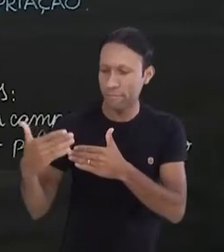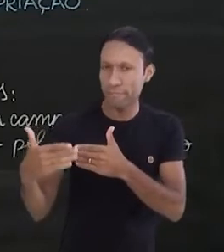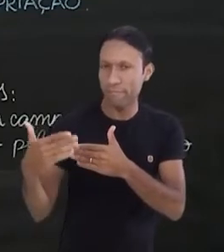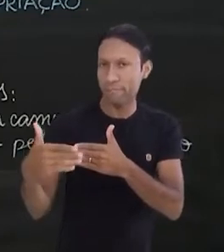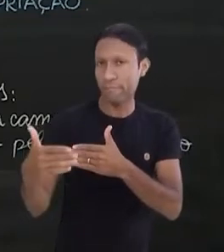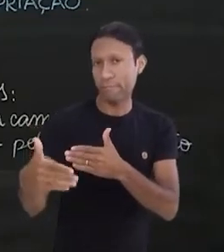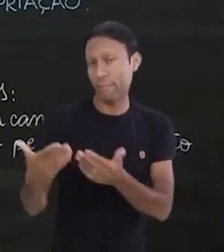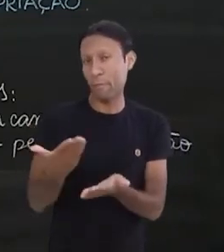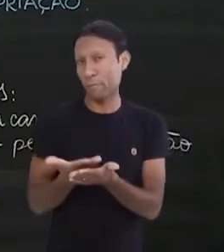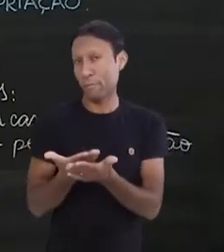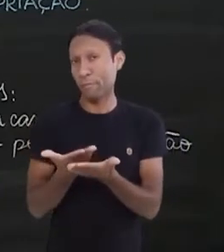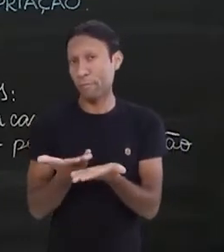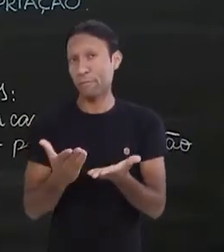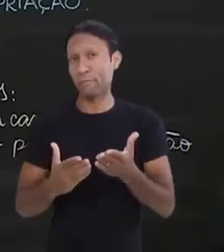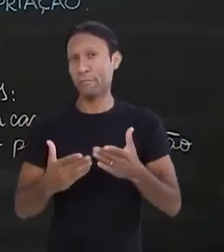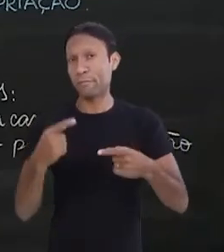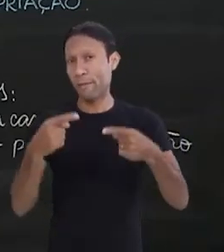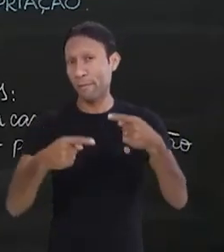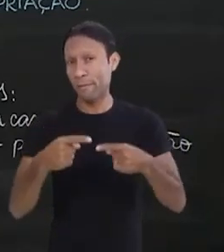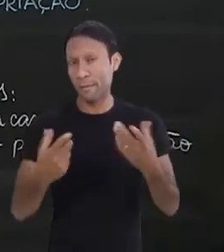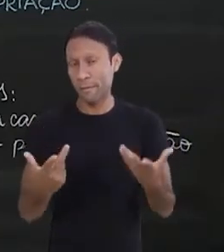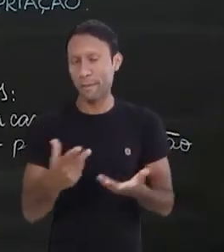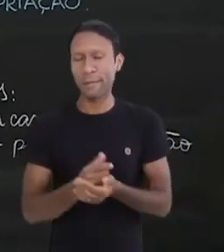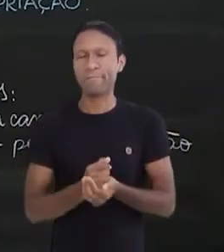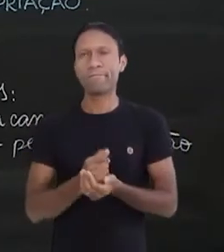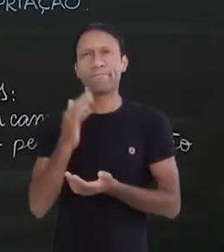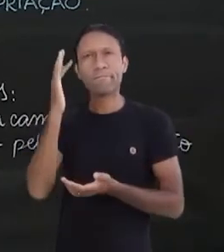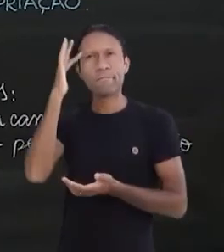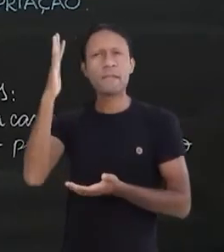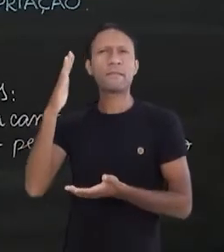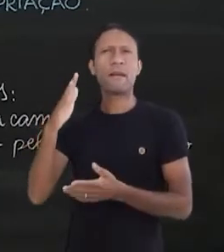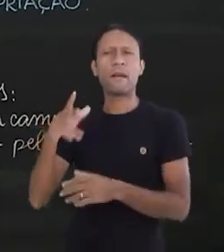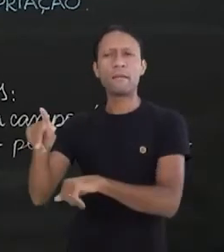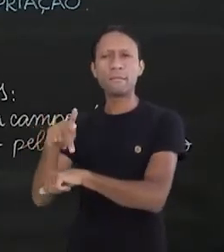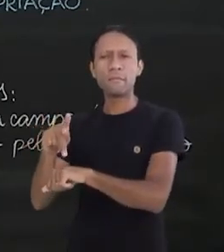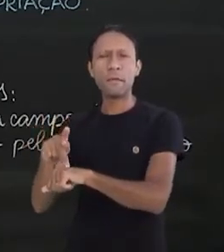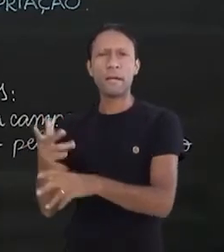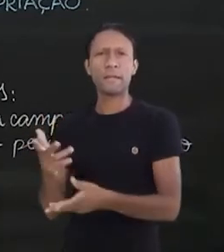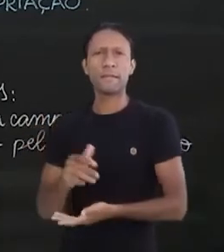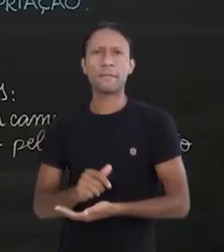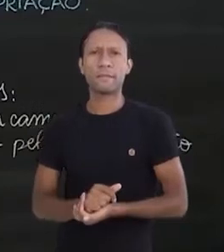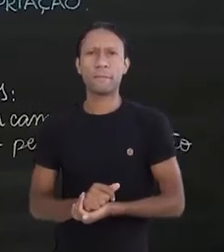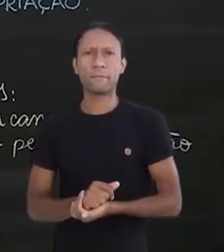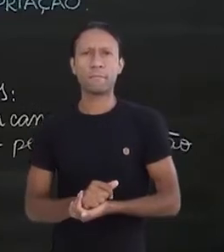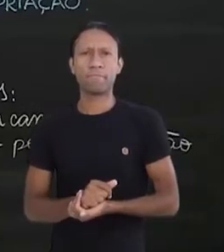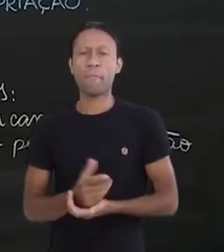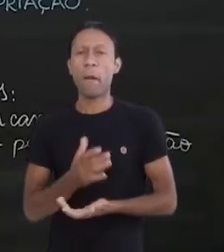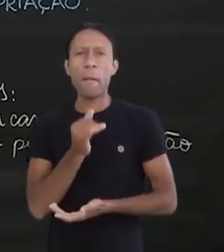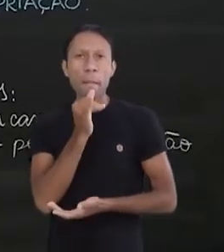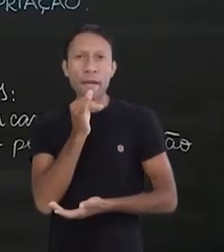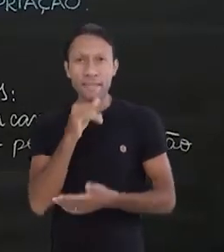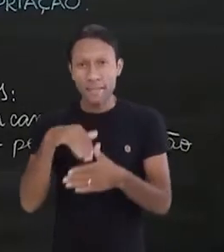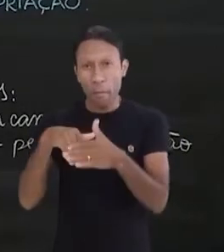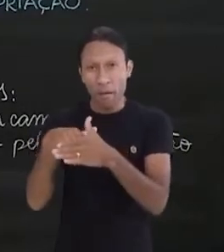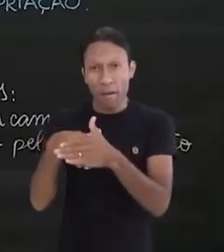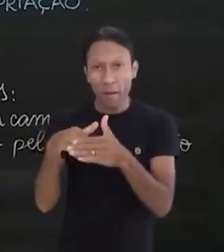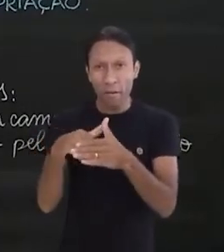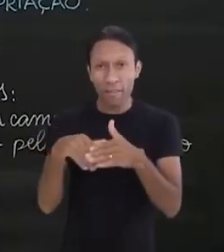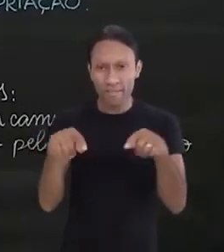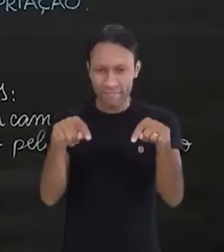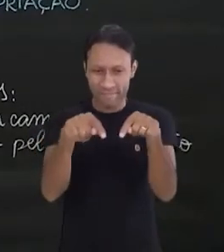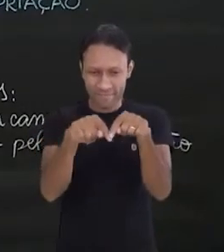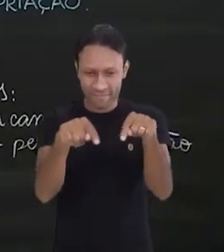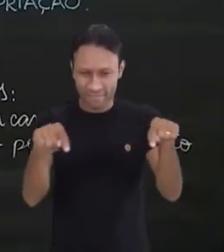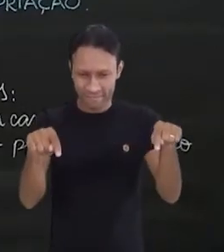os estudos geopolíticos. Vamos pensar num território como um país. Como o lado de um campo de futebol também é uma